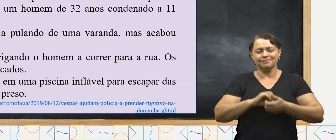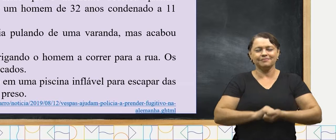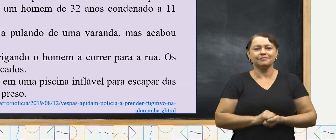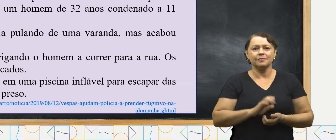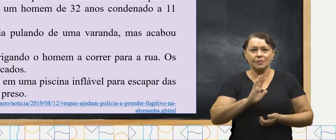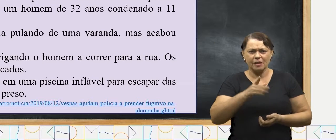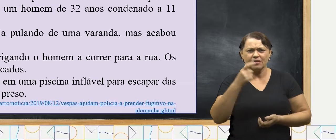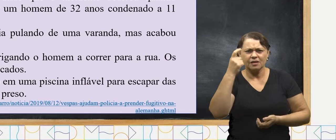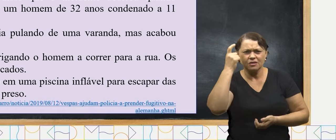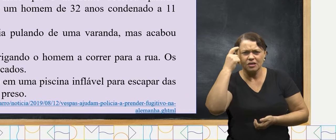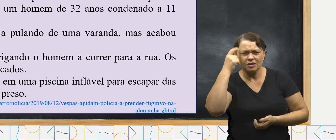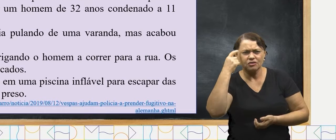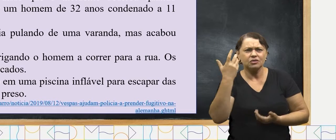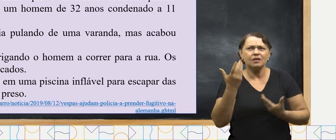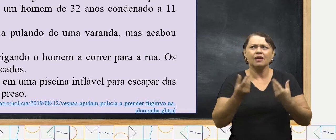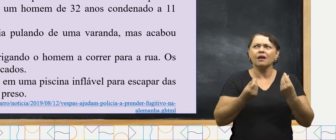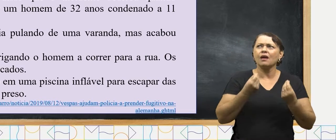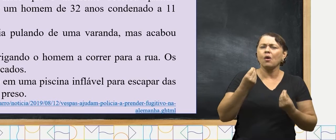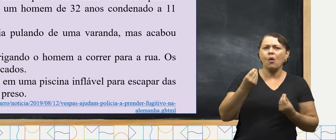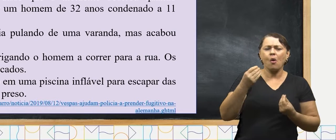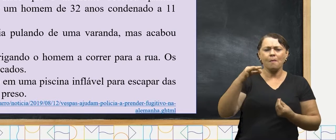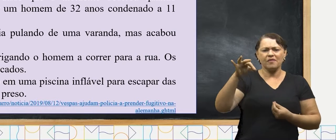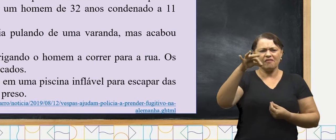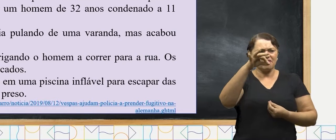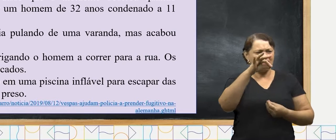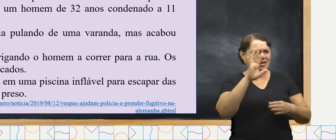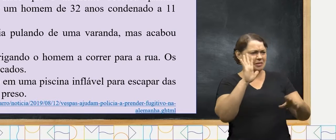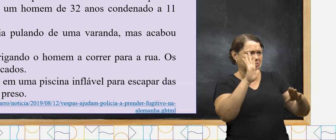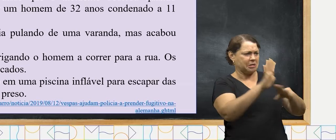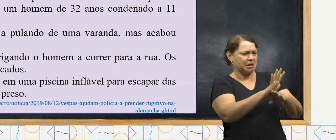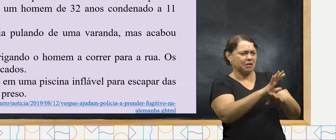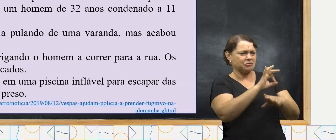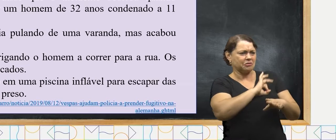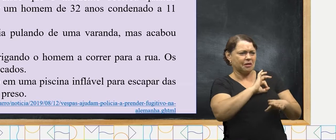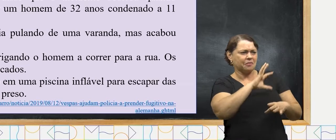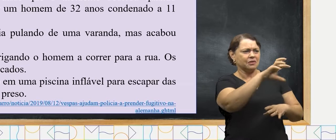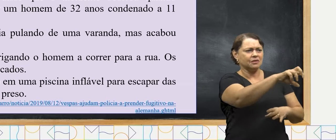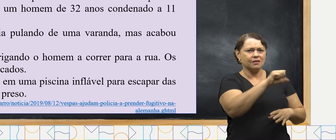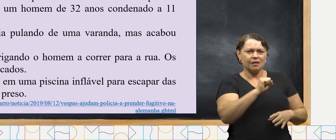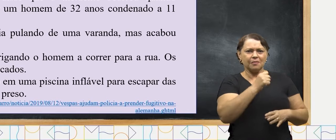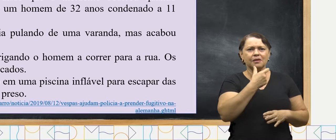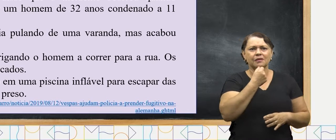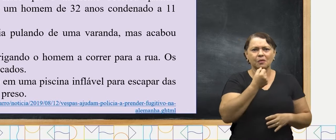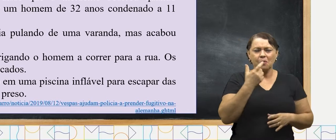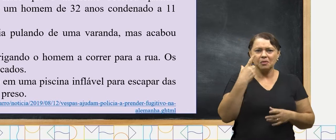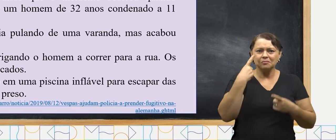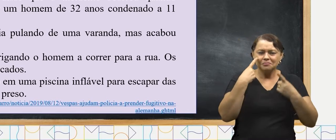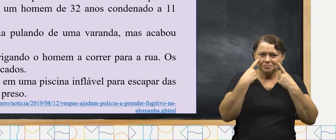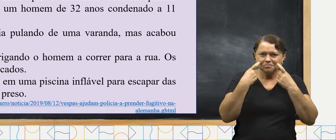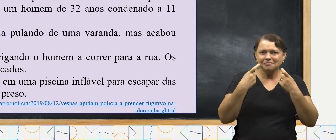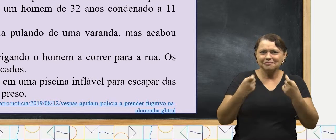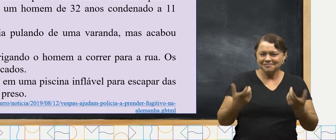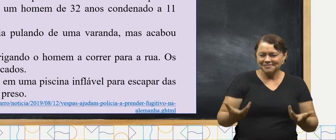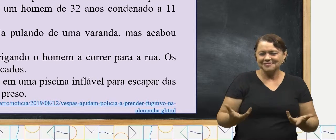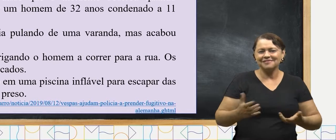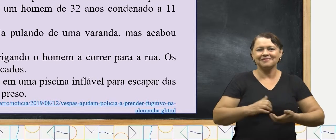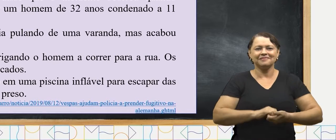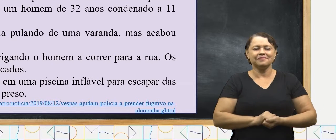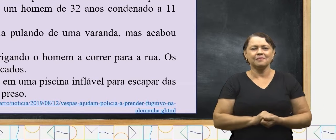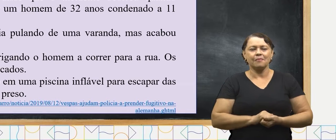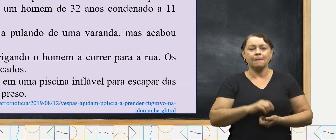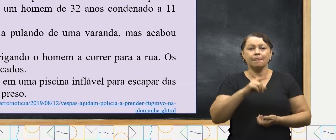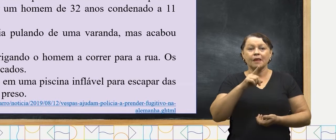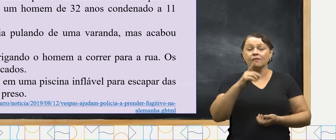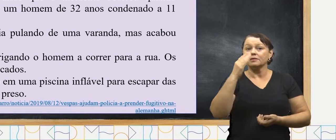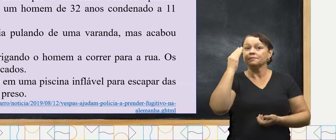já tinha imaginado que vespas poderiam ajudar a prender um fugitivo? Que curioso, não é? Para quem não